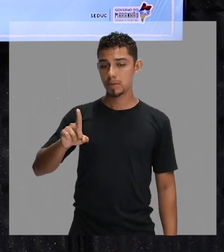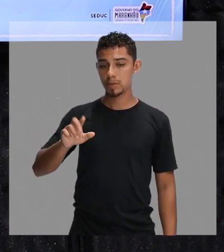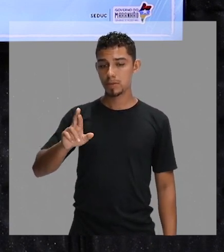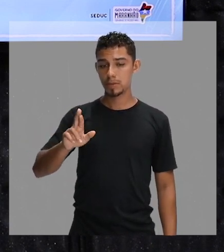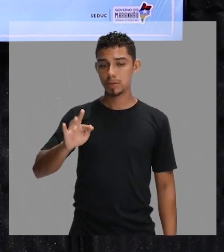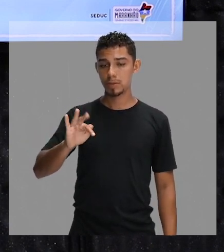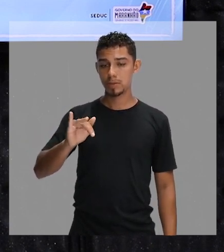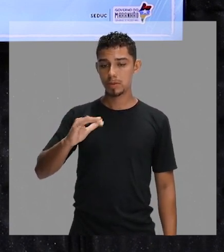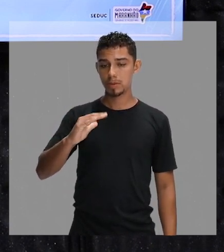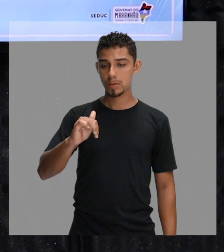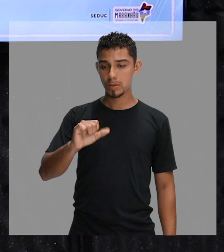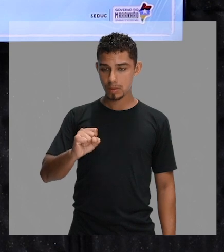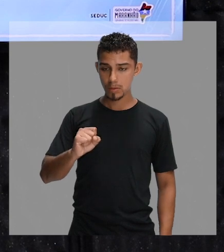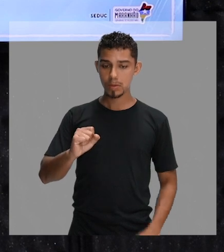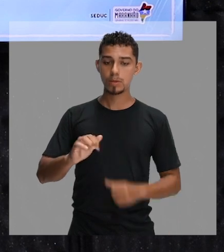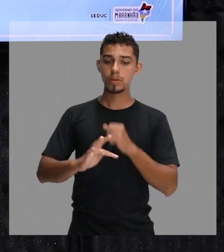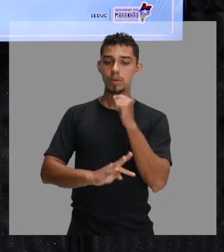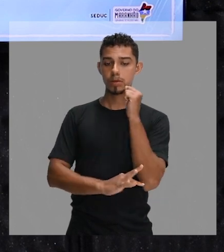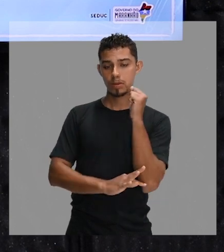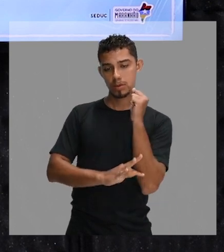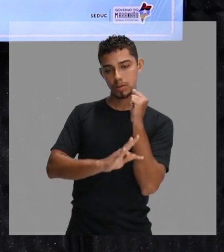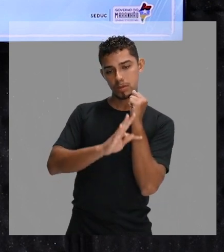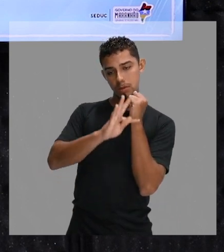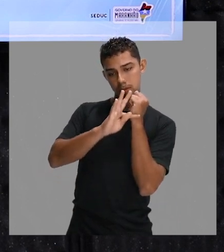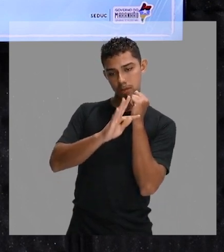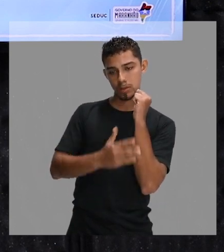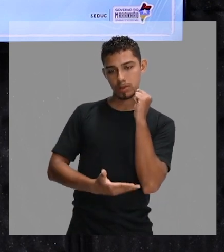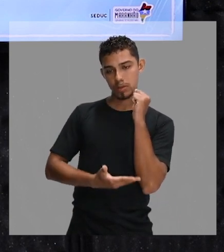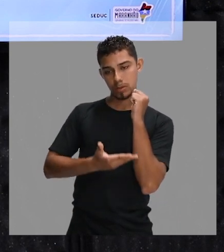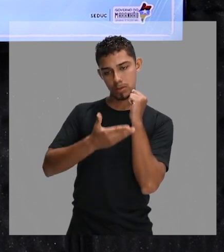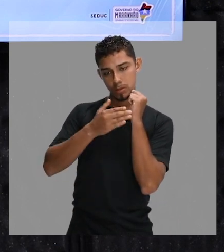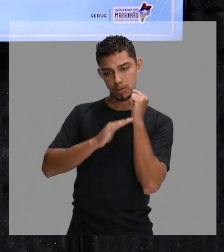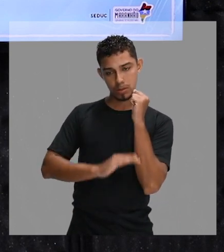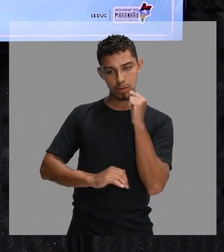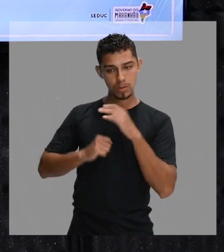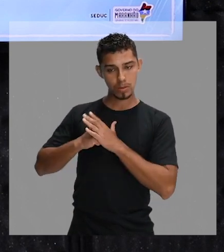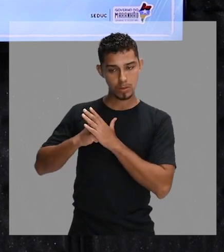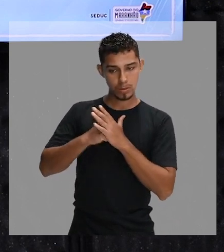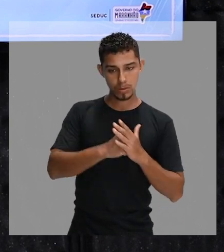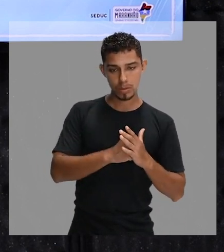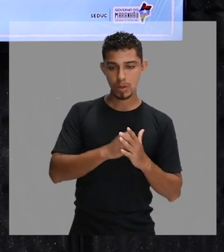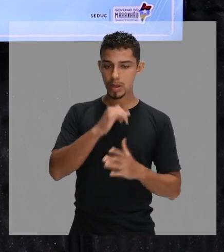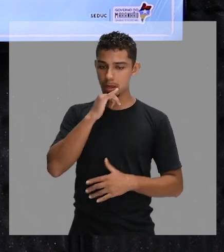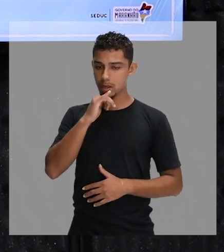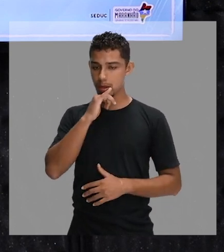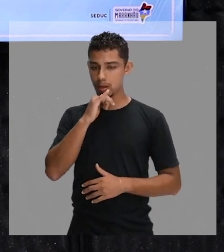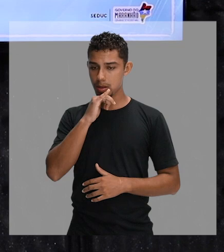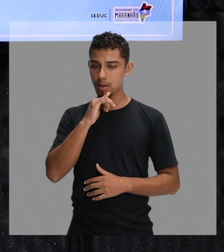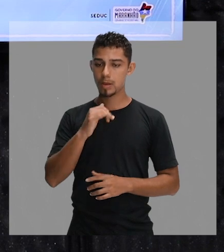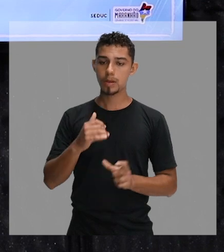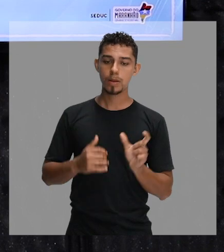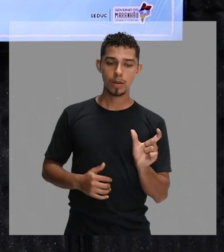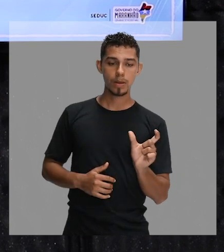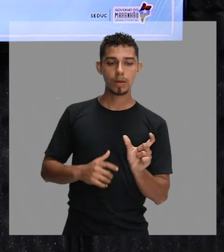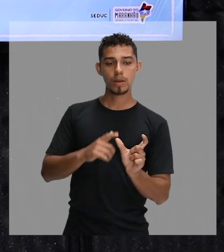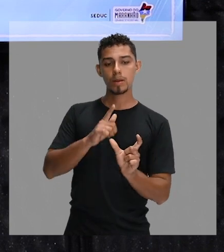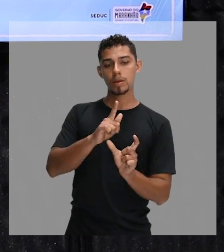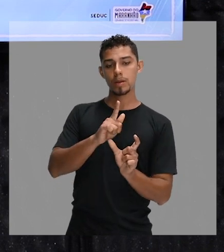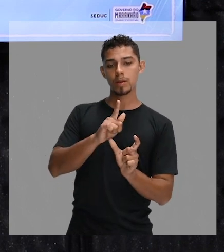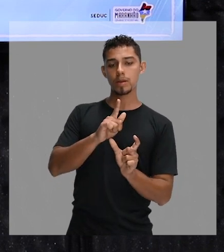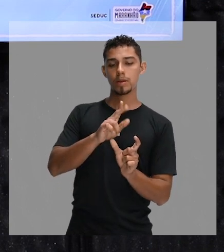de temperatura e pressão em outras rochas pré-existentes, exemplo disso, gneiss e o